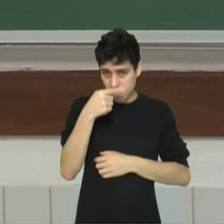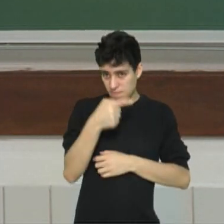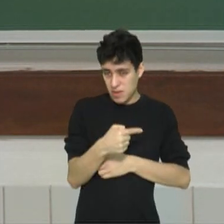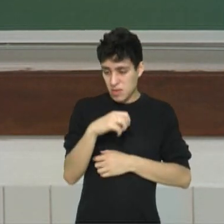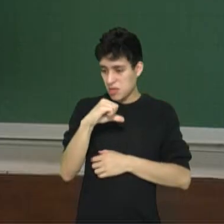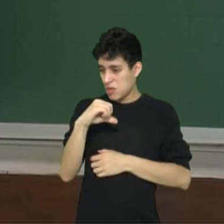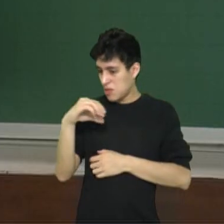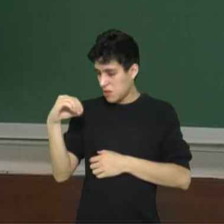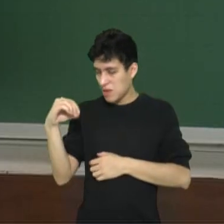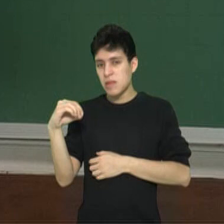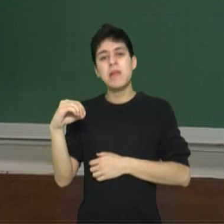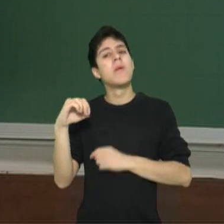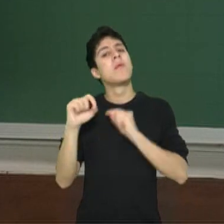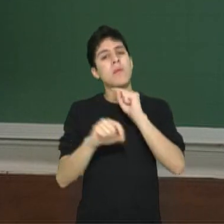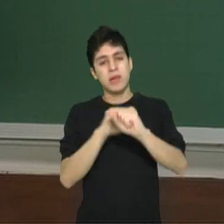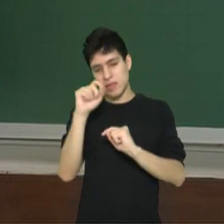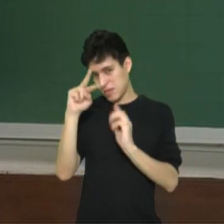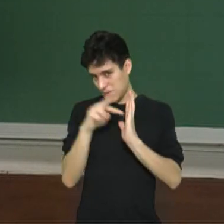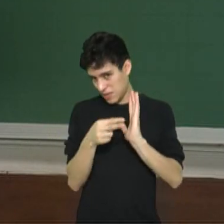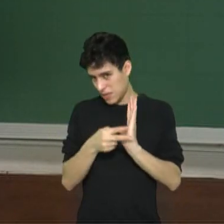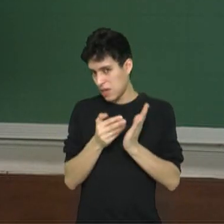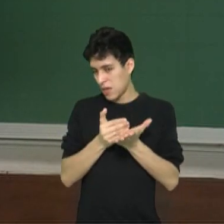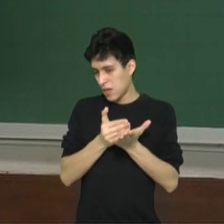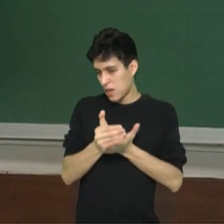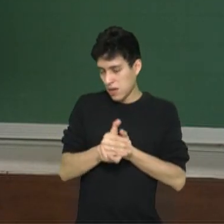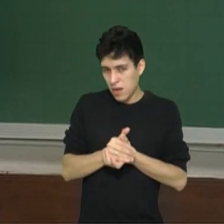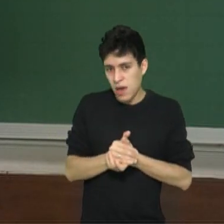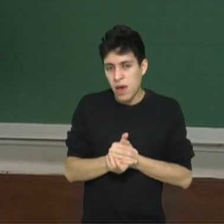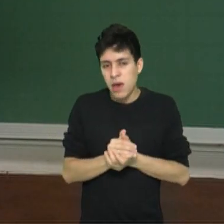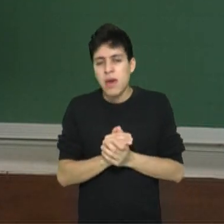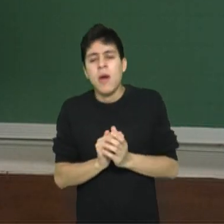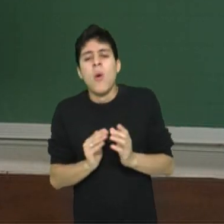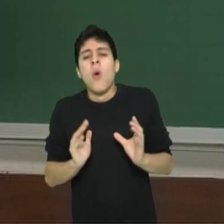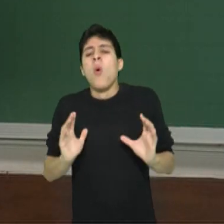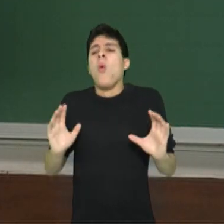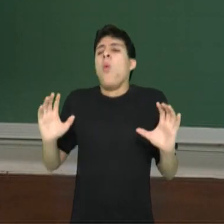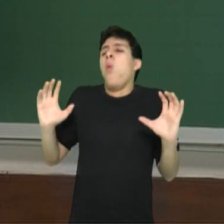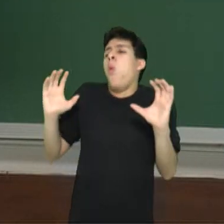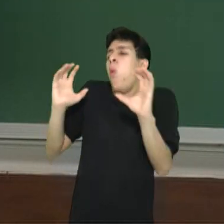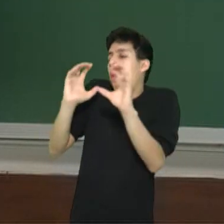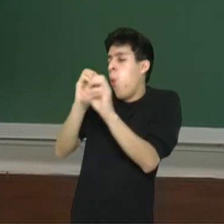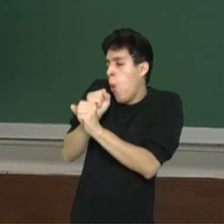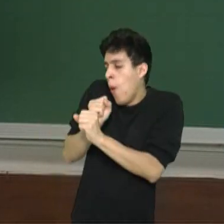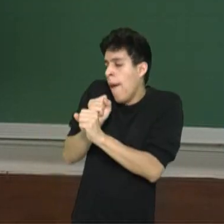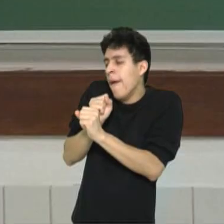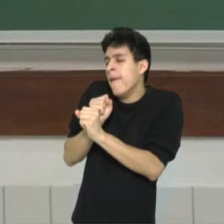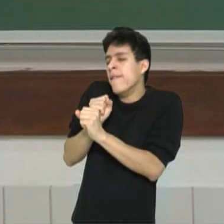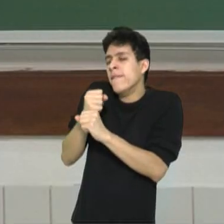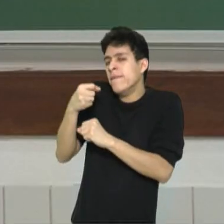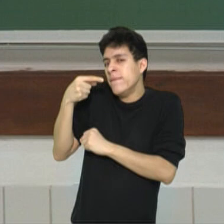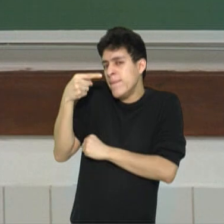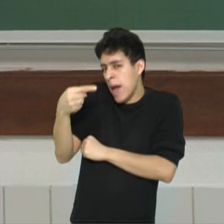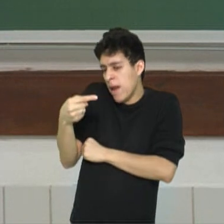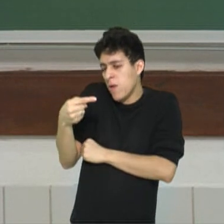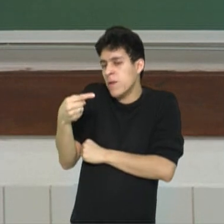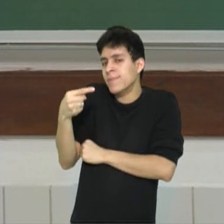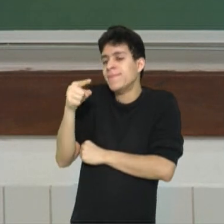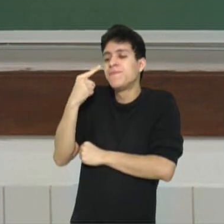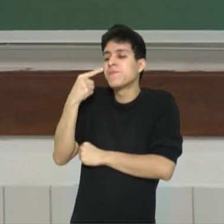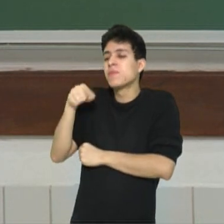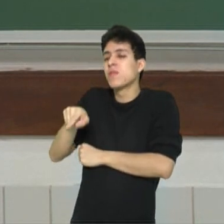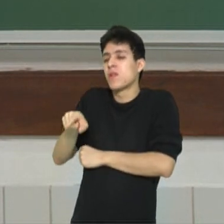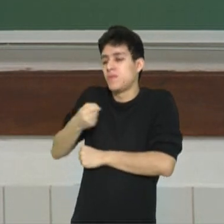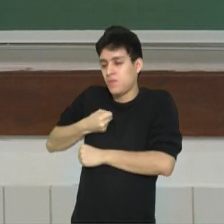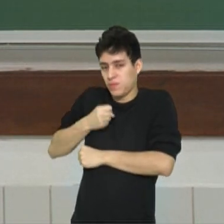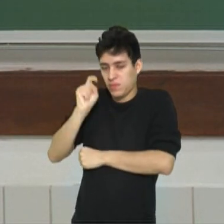menos 90, que foi a posição inicial desse ônibus, fazemos a subtração e o valor que a gente encontra